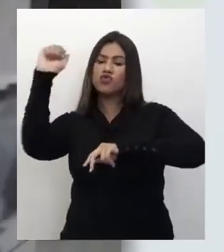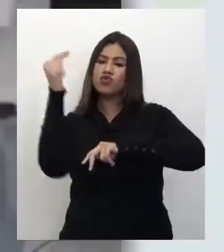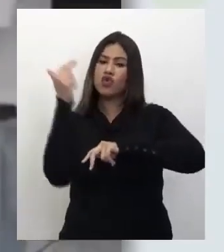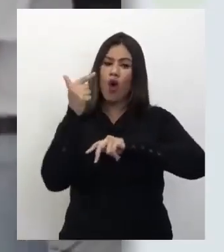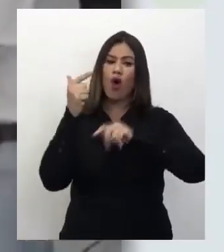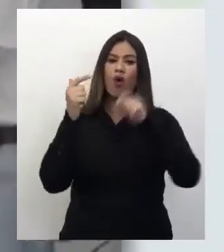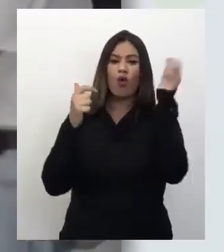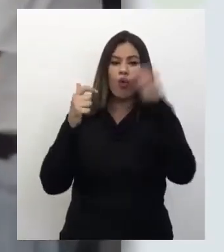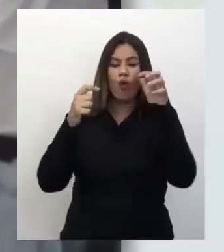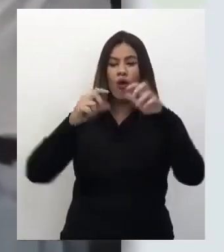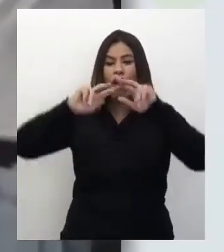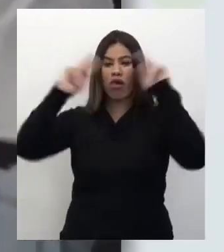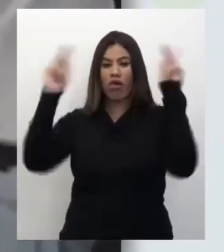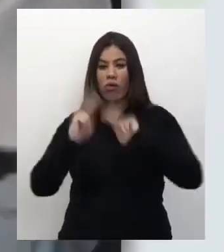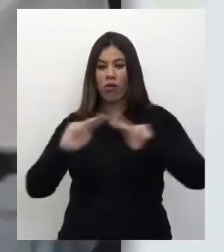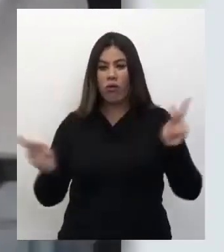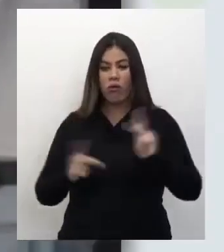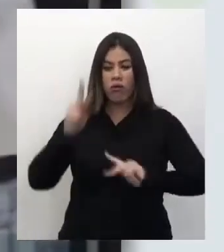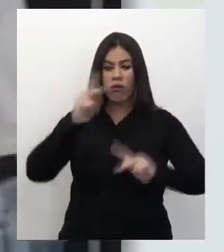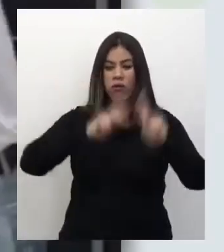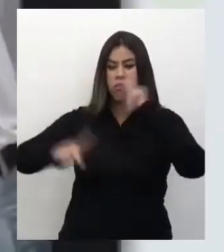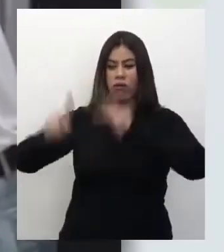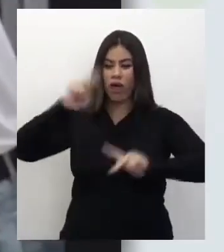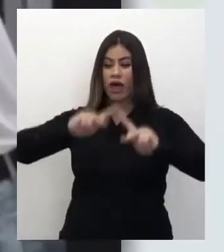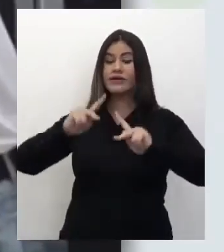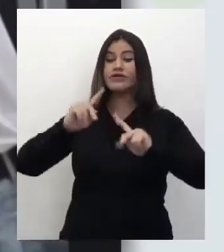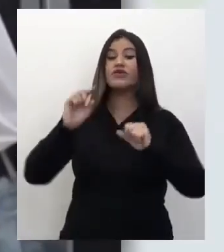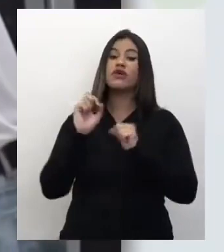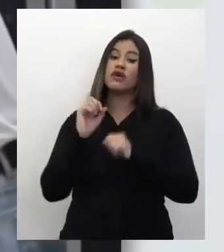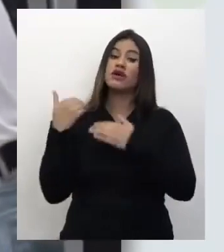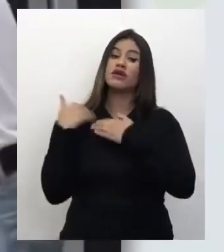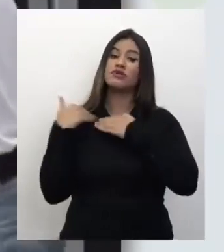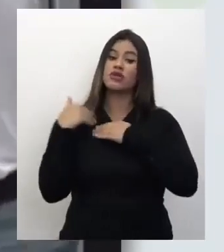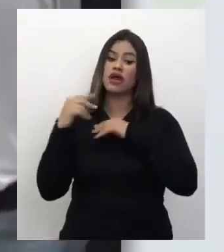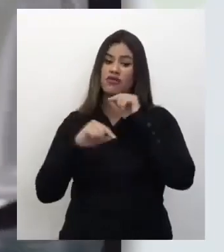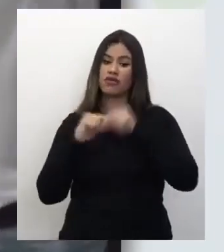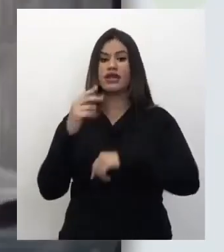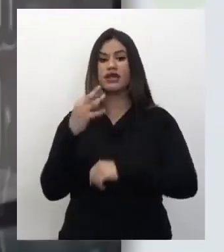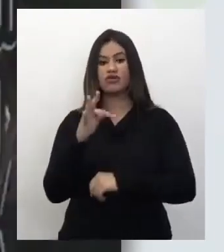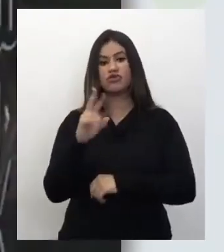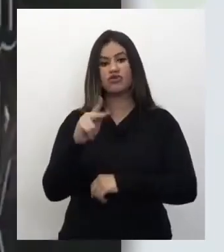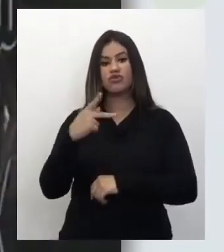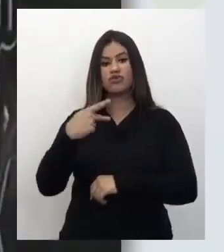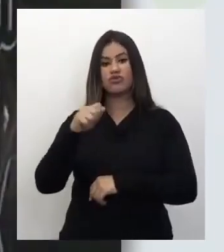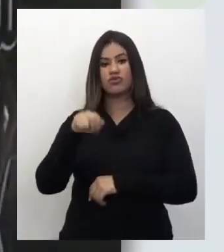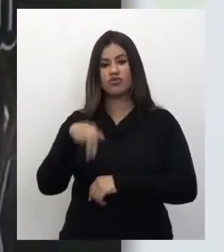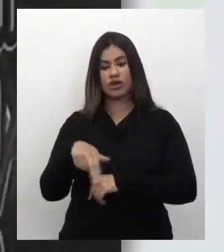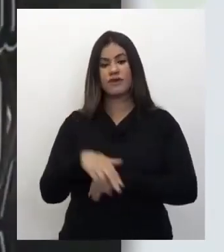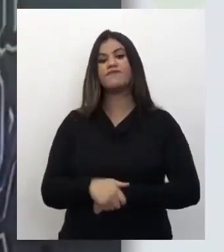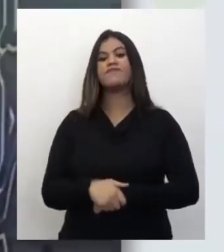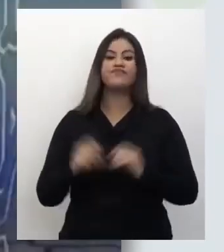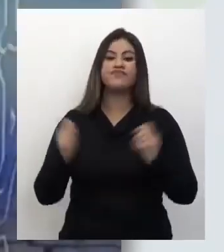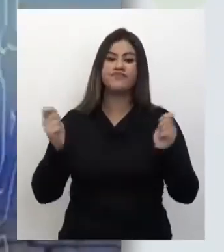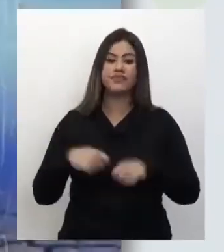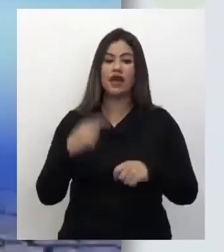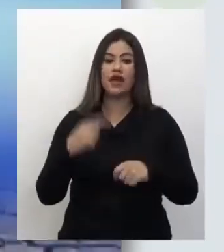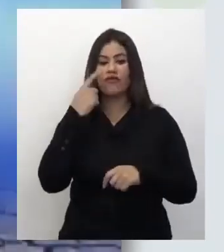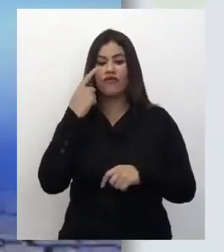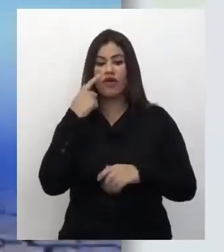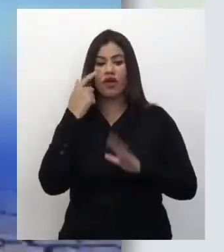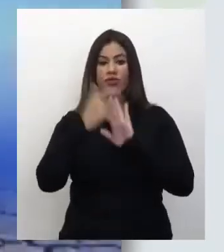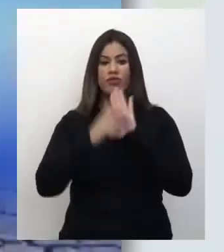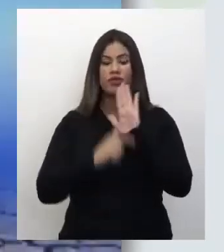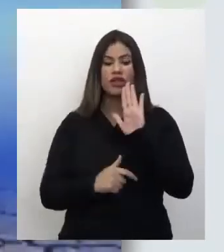computacional, é possível aumentar a resolução espacial dos modelos, fornecendo uma previsão mais confiável.